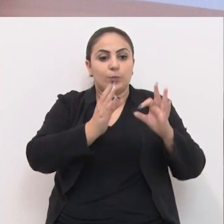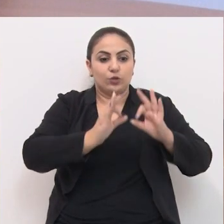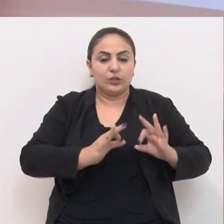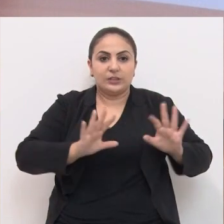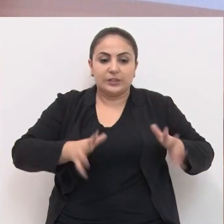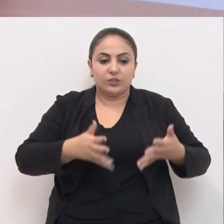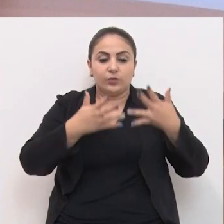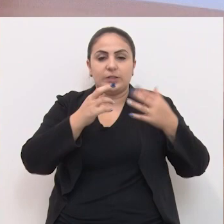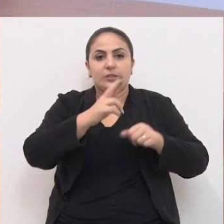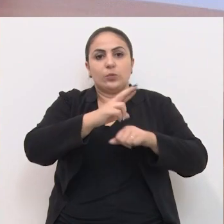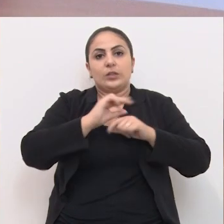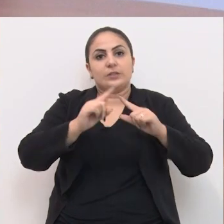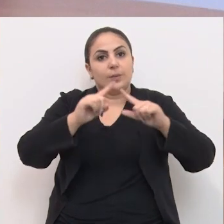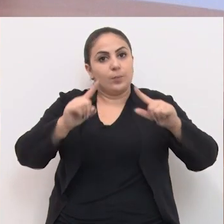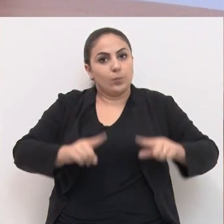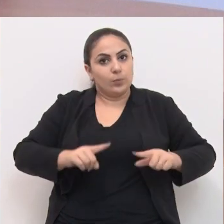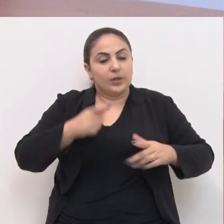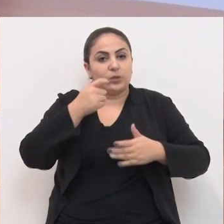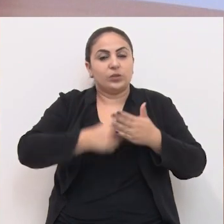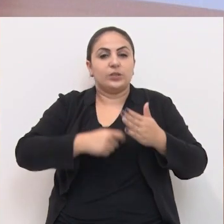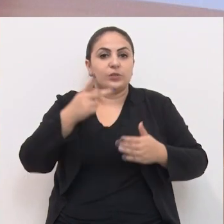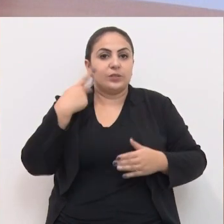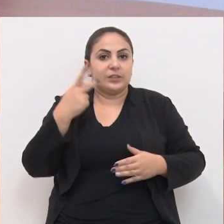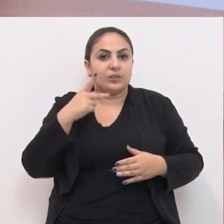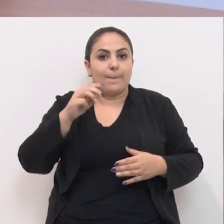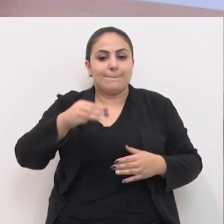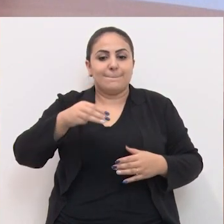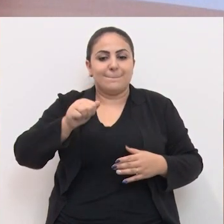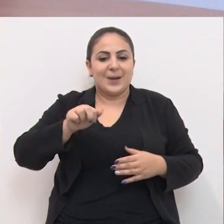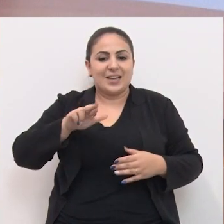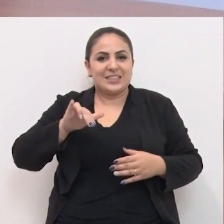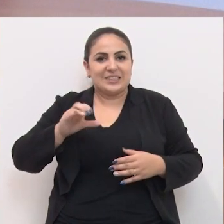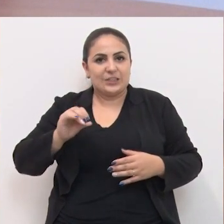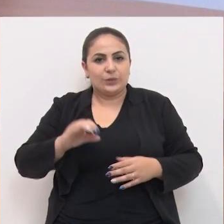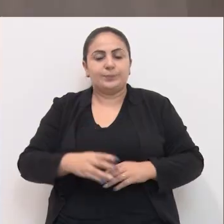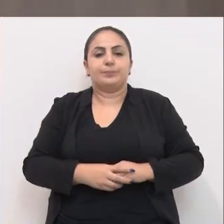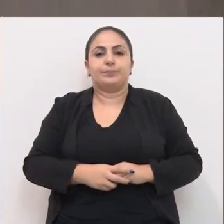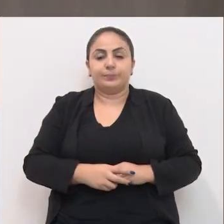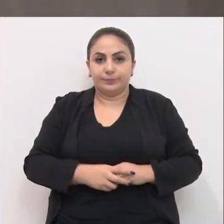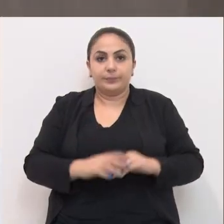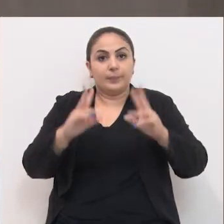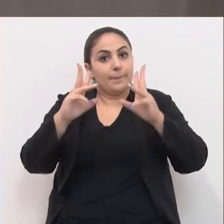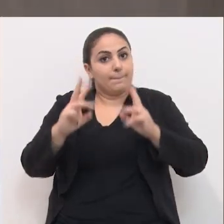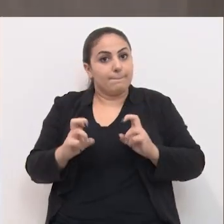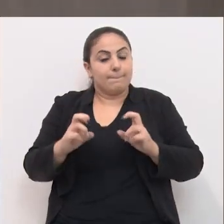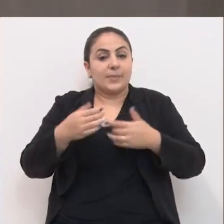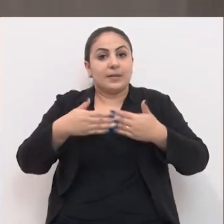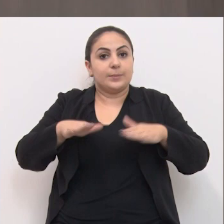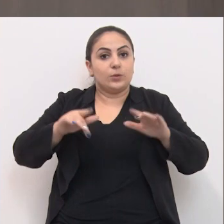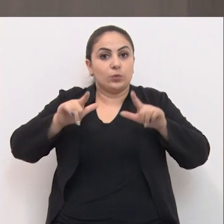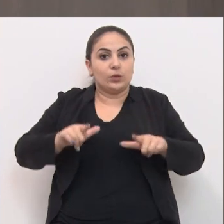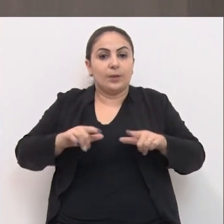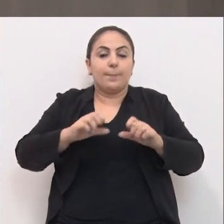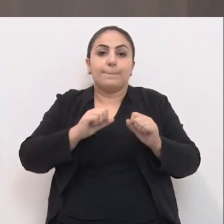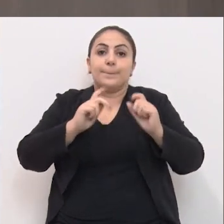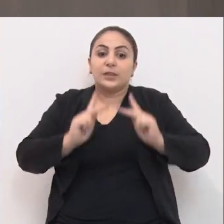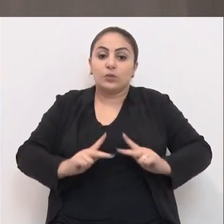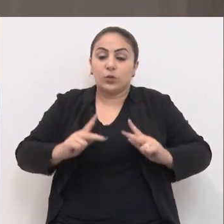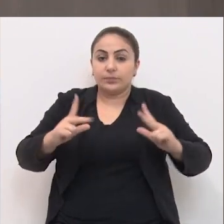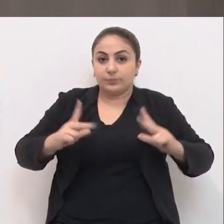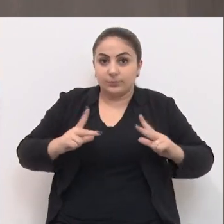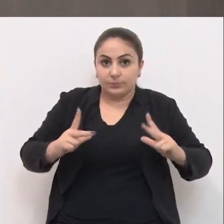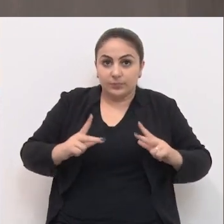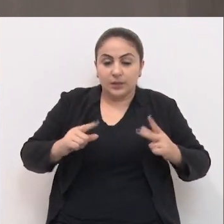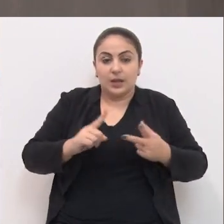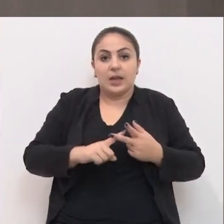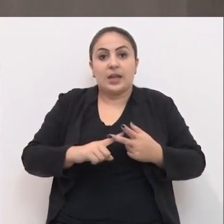Diversas proposições foram analisadas na ordem do dia da penúltima sessão ordinária do ano. Inicialmente, a maioria